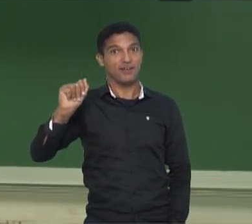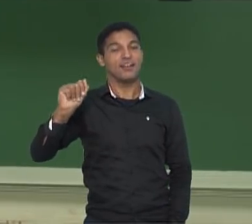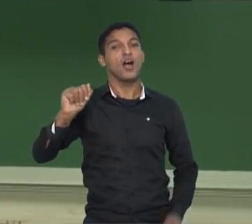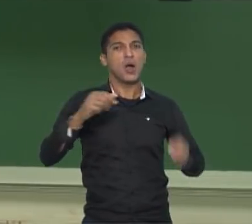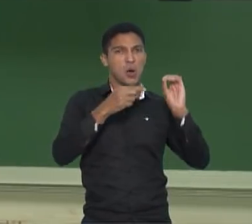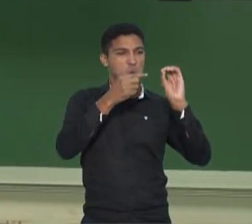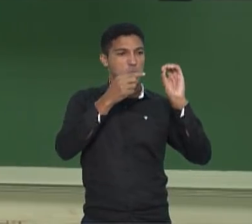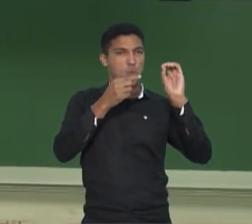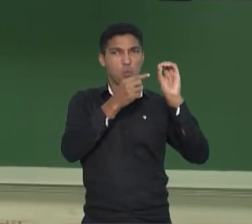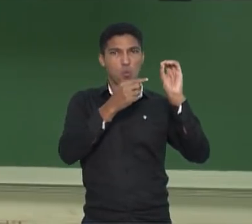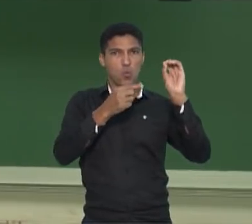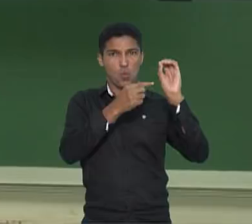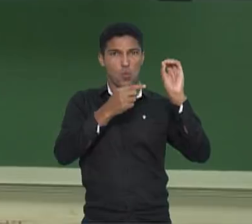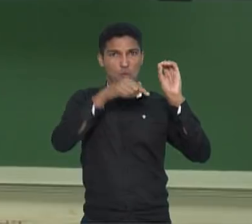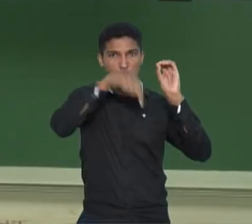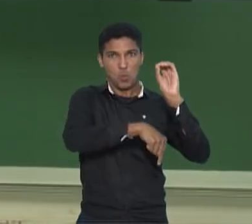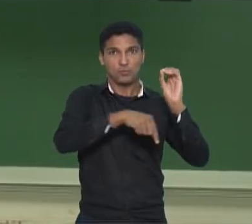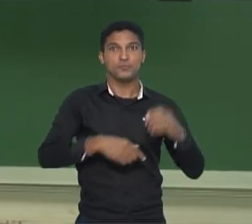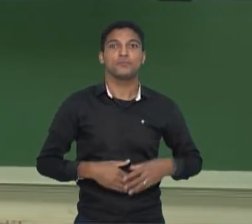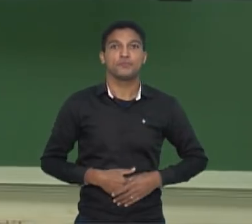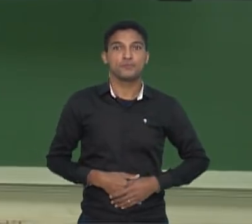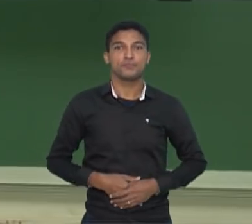questão 5.